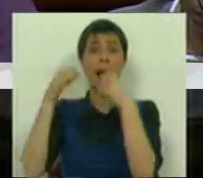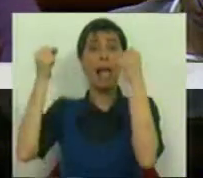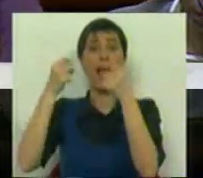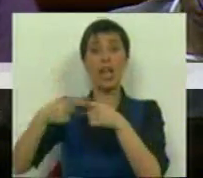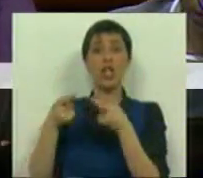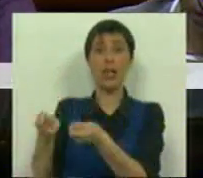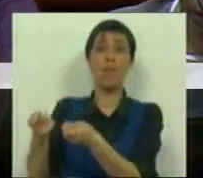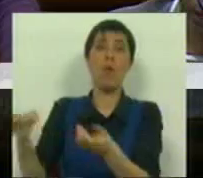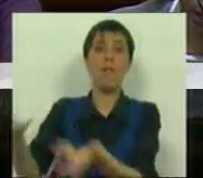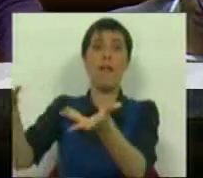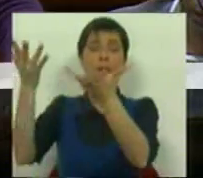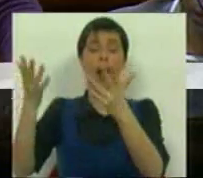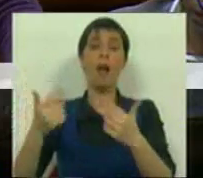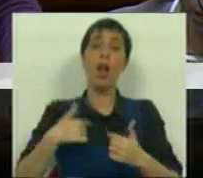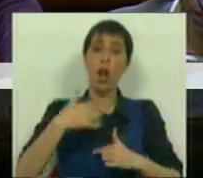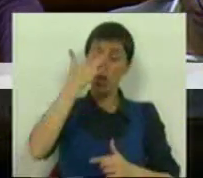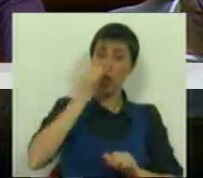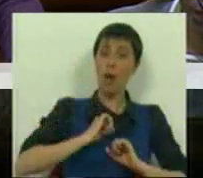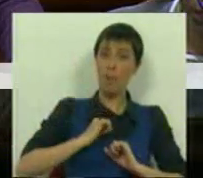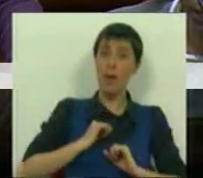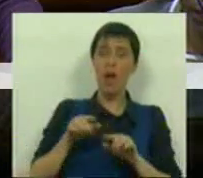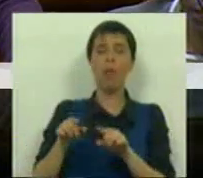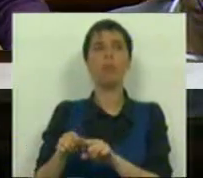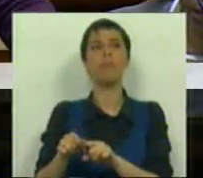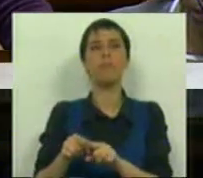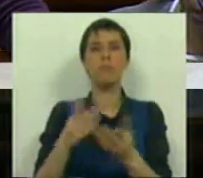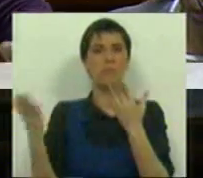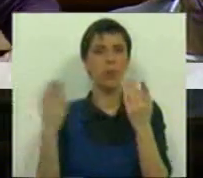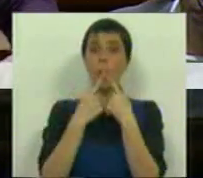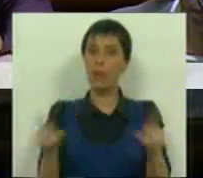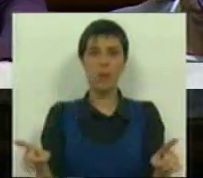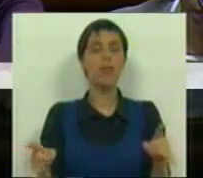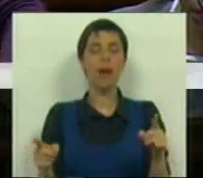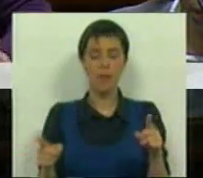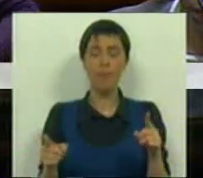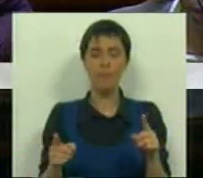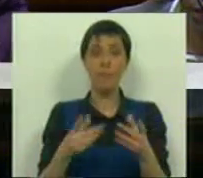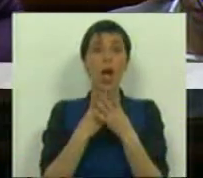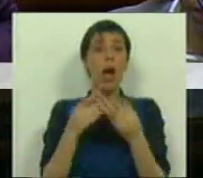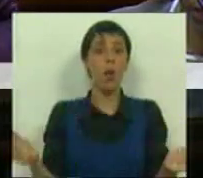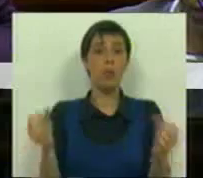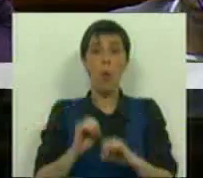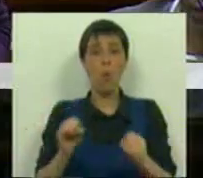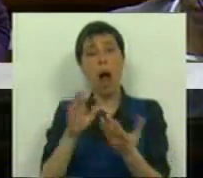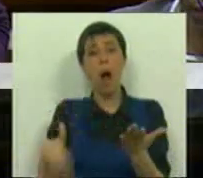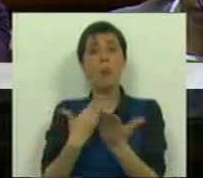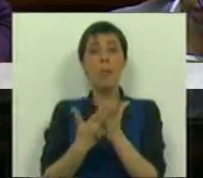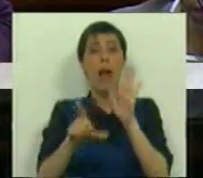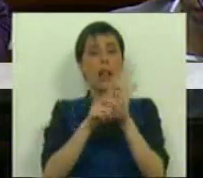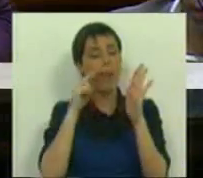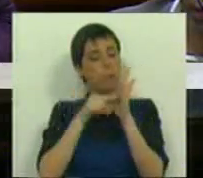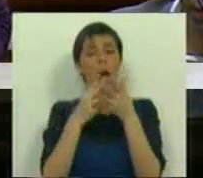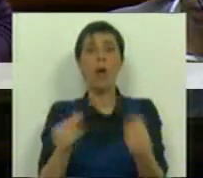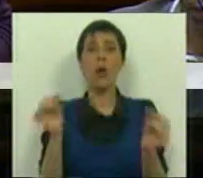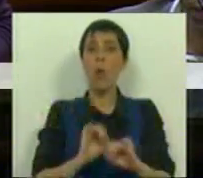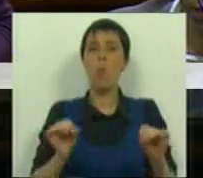claques, do nosso ponto de vista, uma contradição sem resolução na proposta de lei